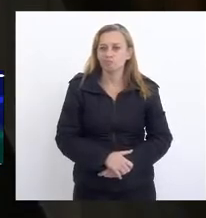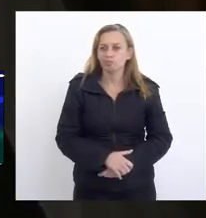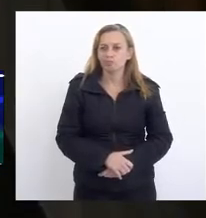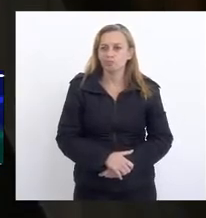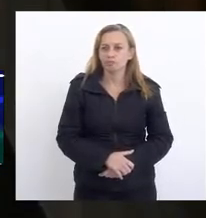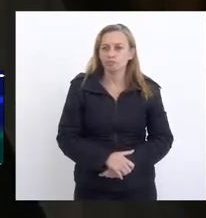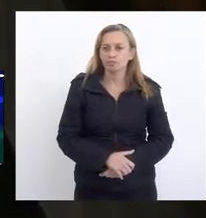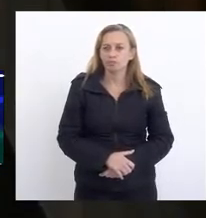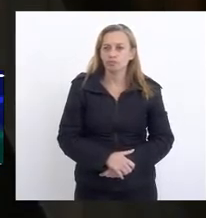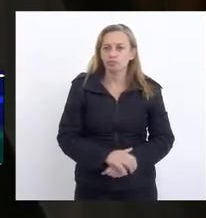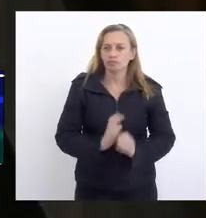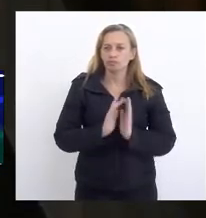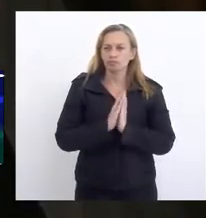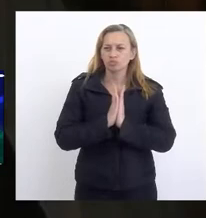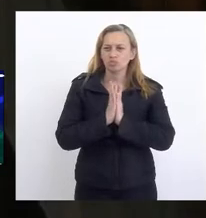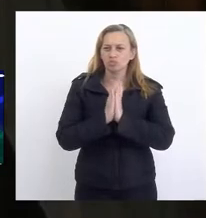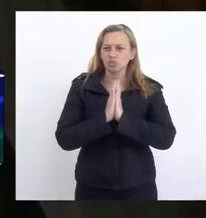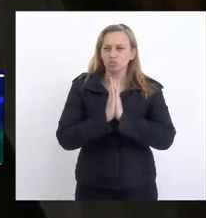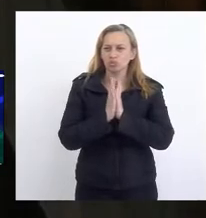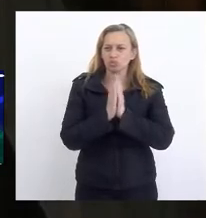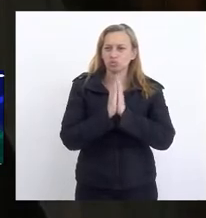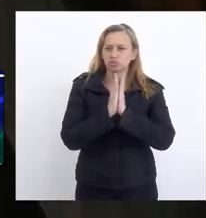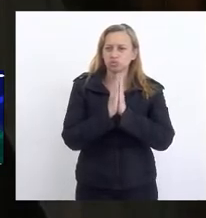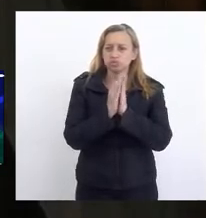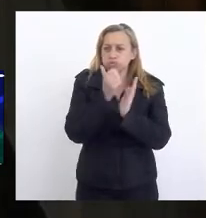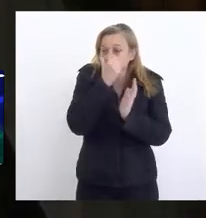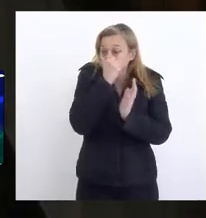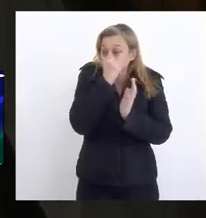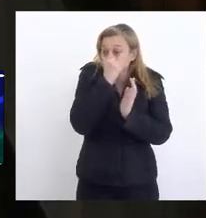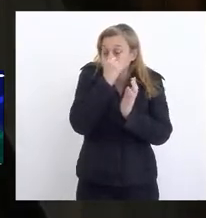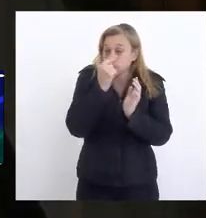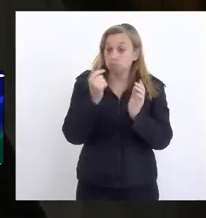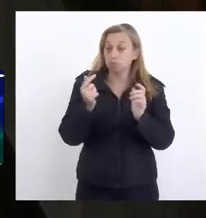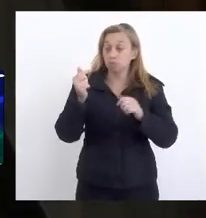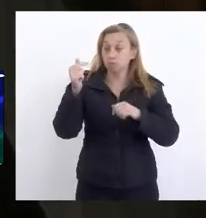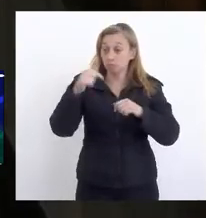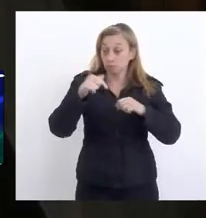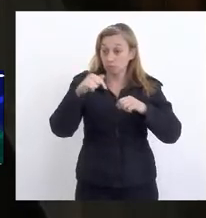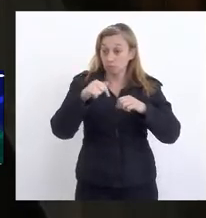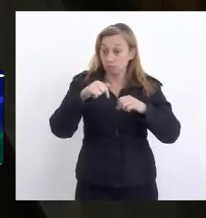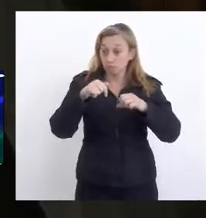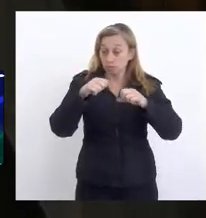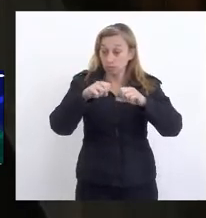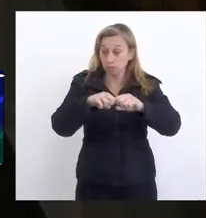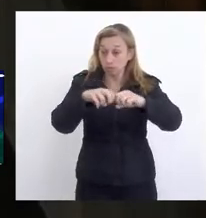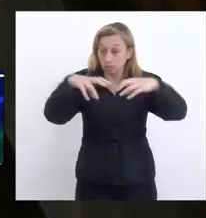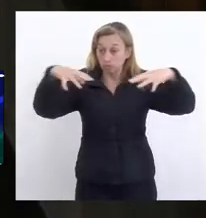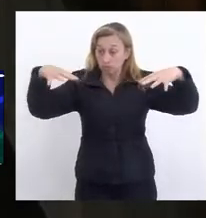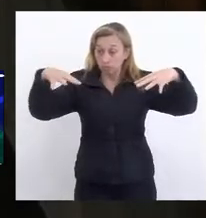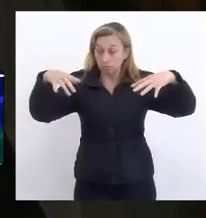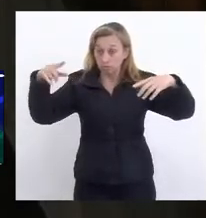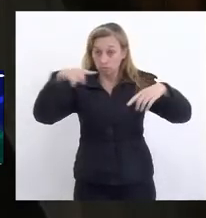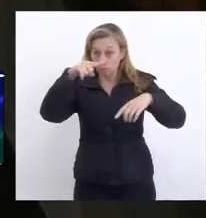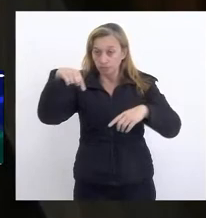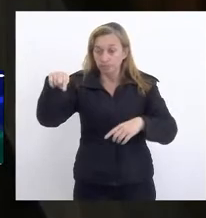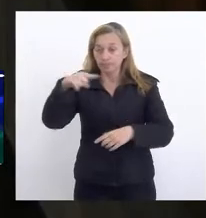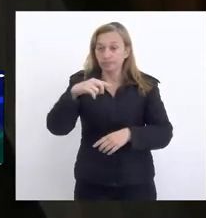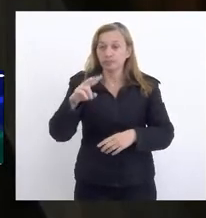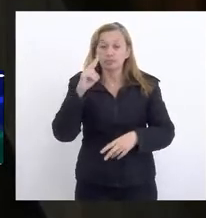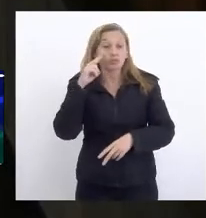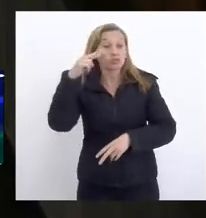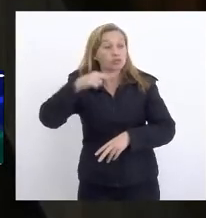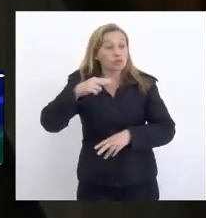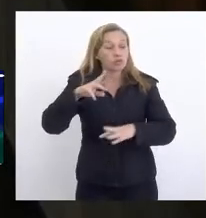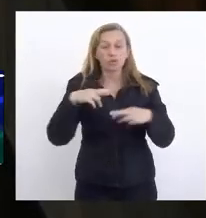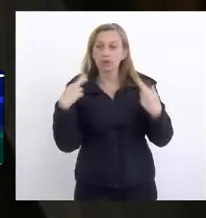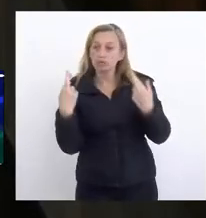de população muito grande aqui no parlamento, assistindo à sessão